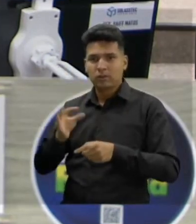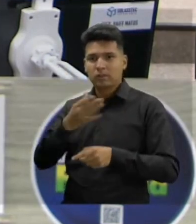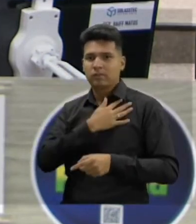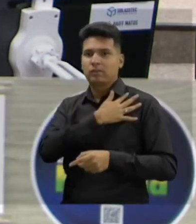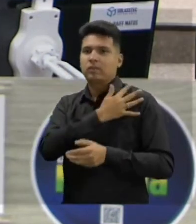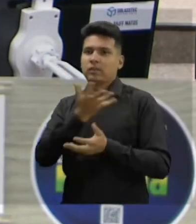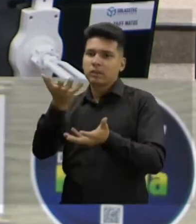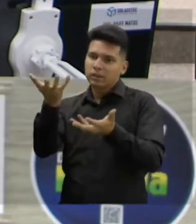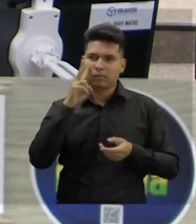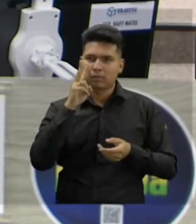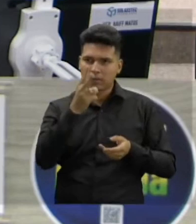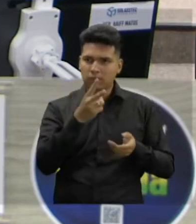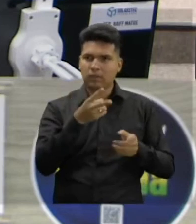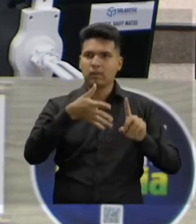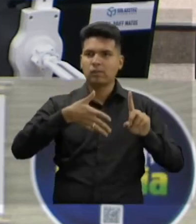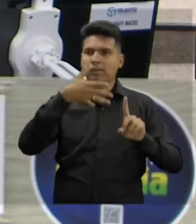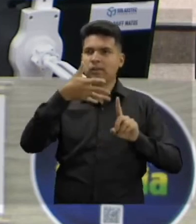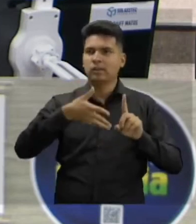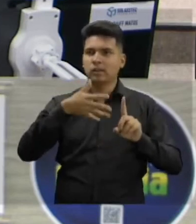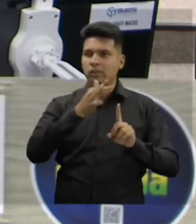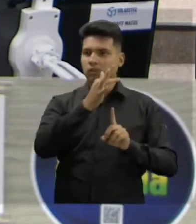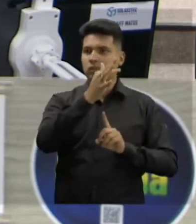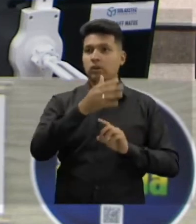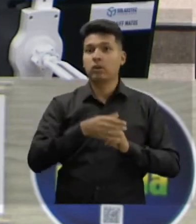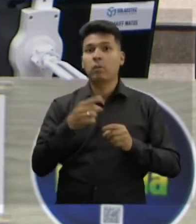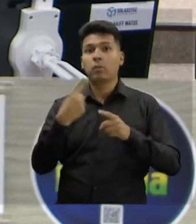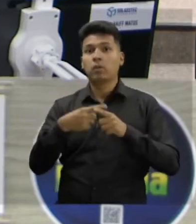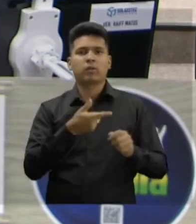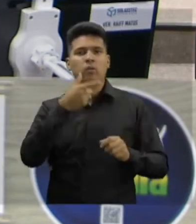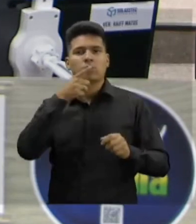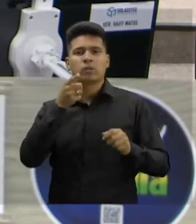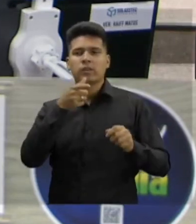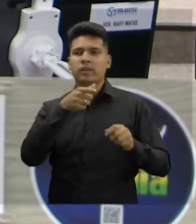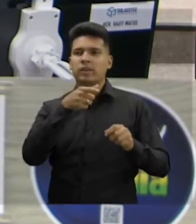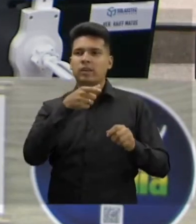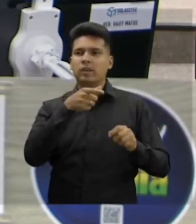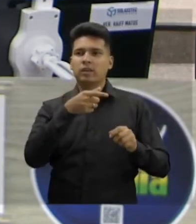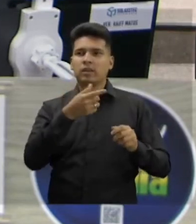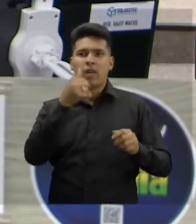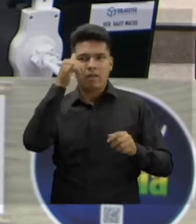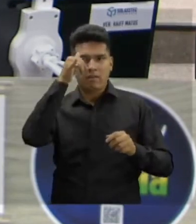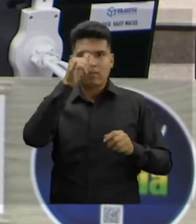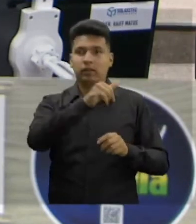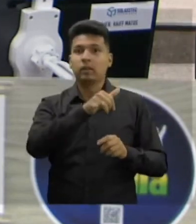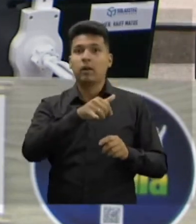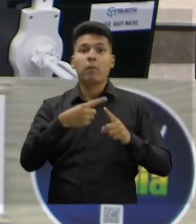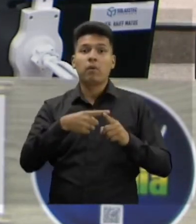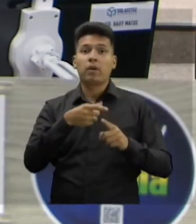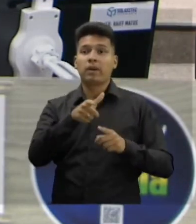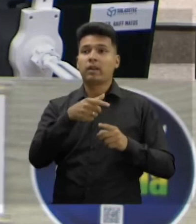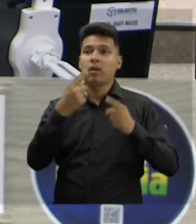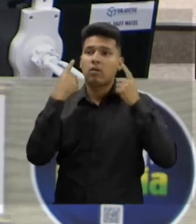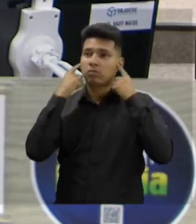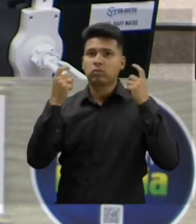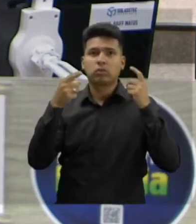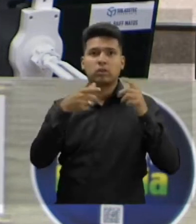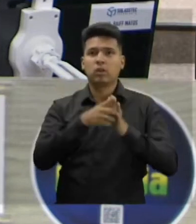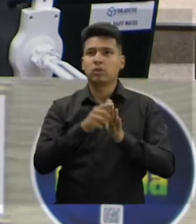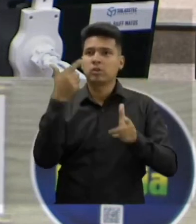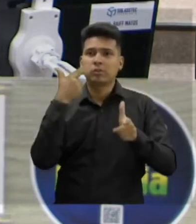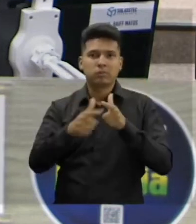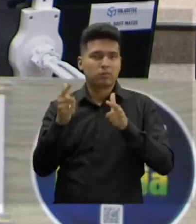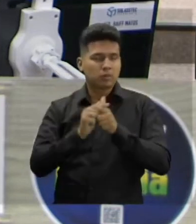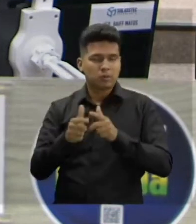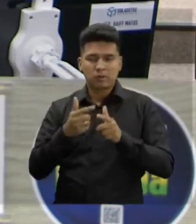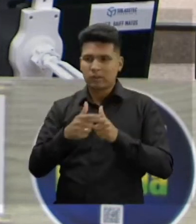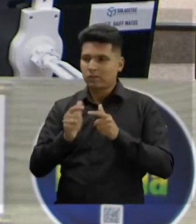com o Batalhão de Meio Ambiente, porque esse crime precisa ser combatido, senhores. As consequências da poluição sonora é gigantesca, tanto na